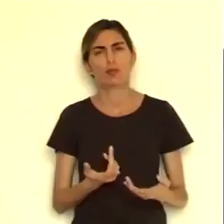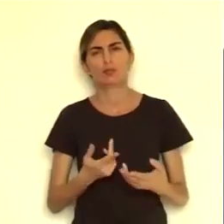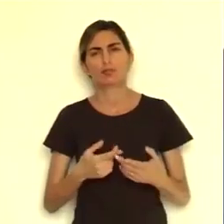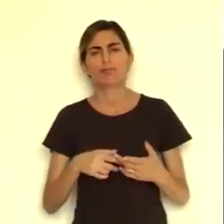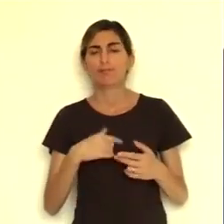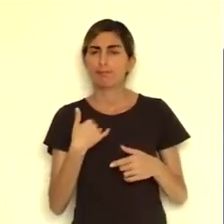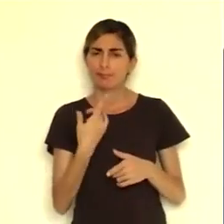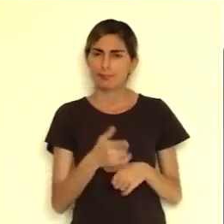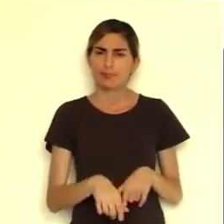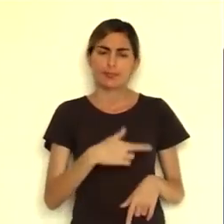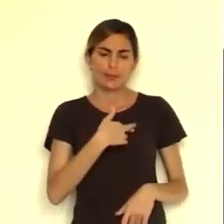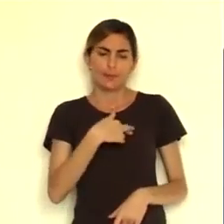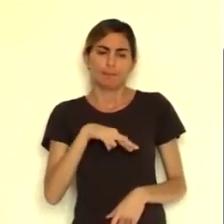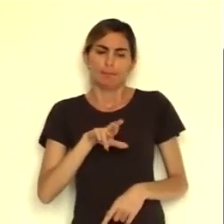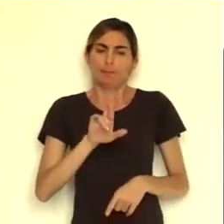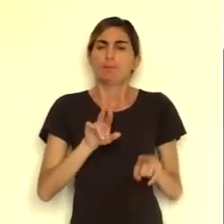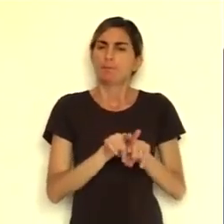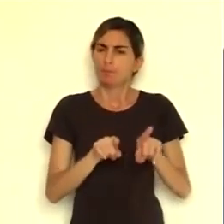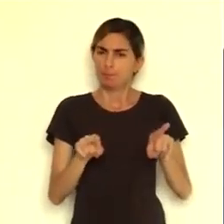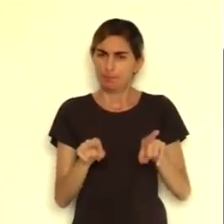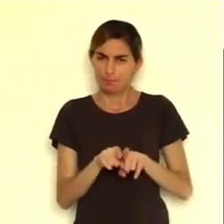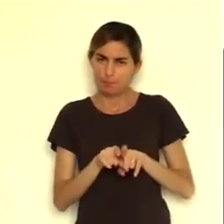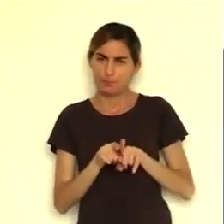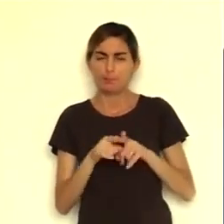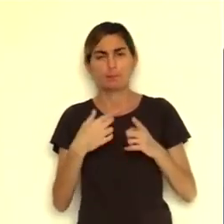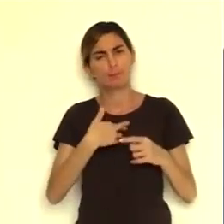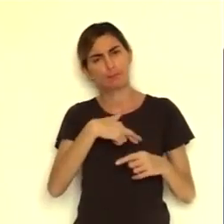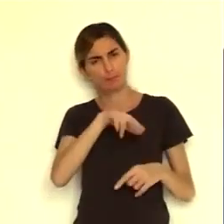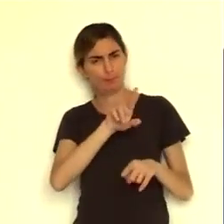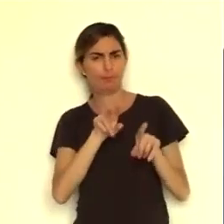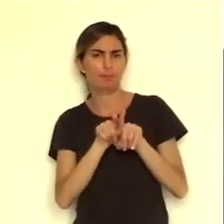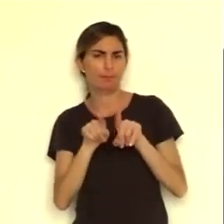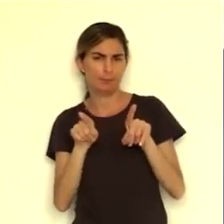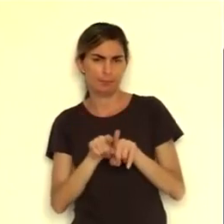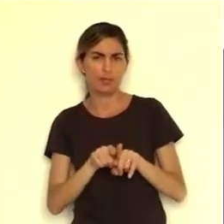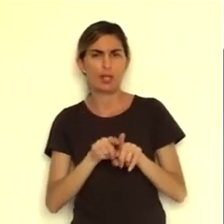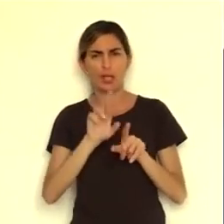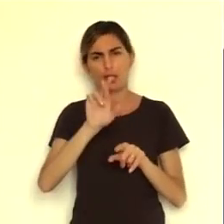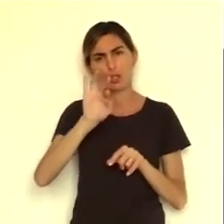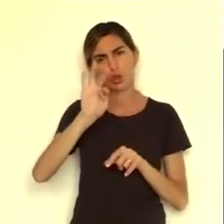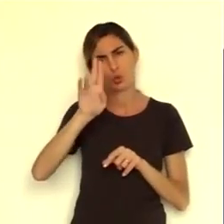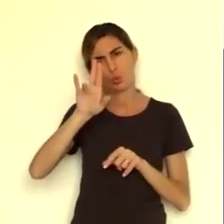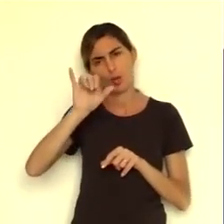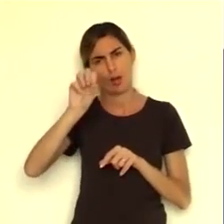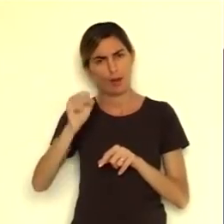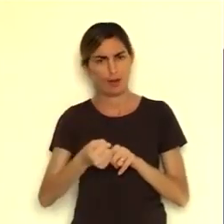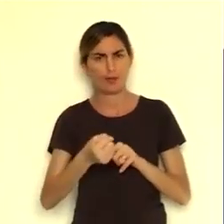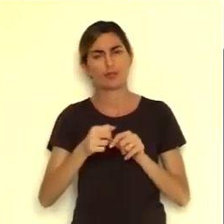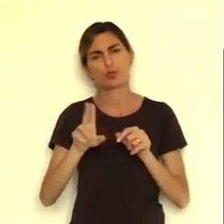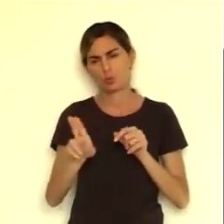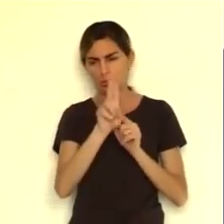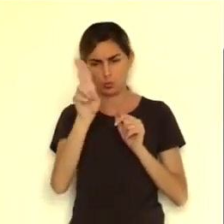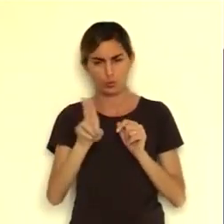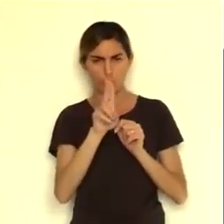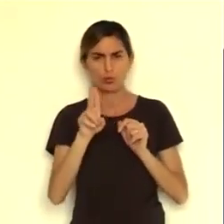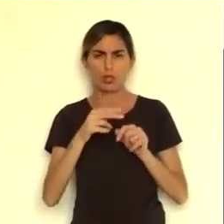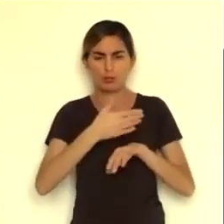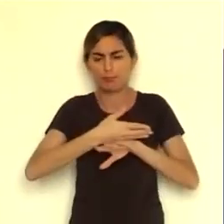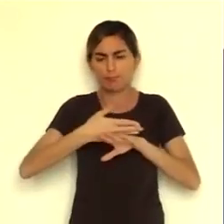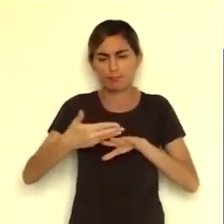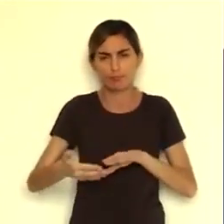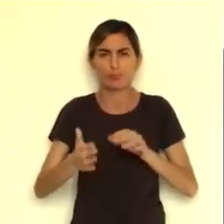enfim. E aí, do ponto de vista da religiosidade também, a religiosidade e rituais que eram